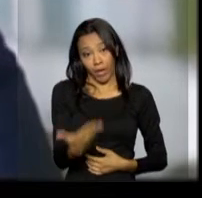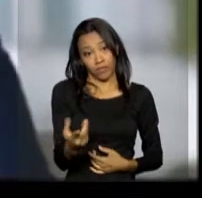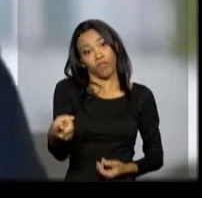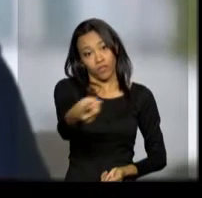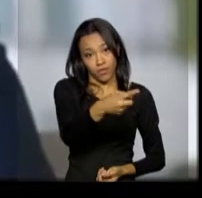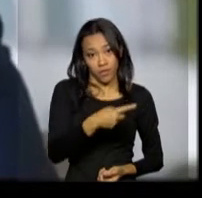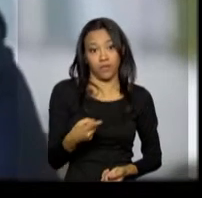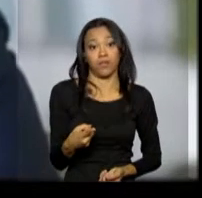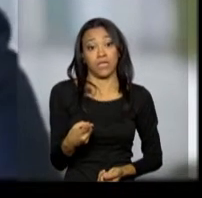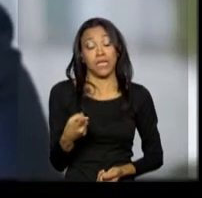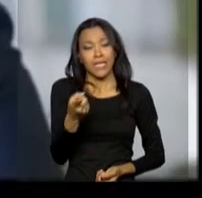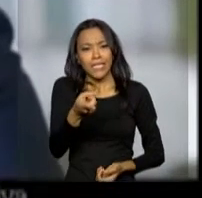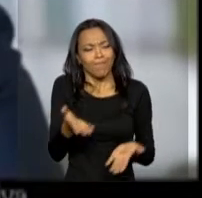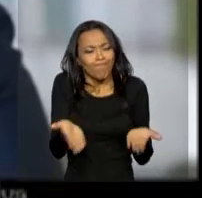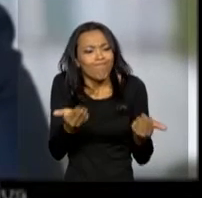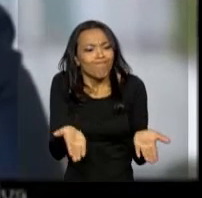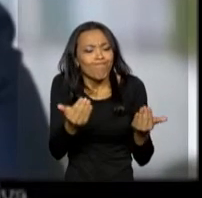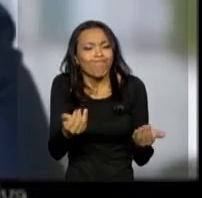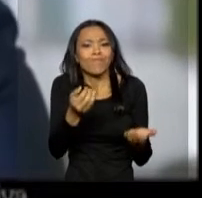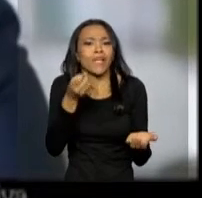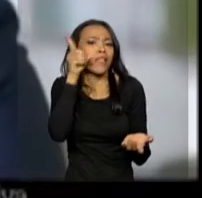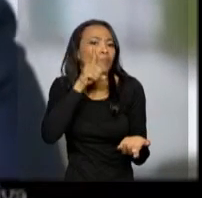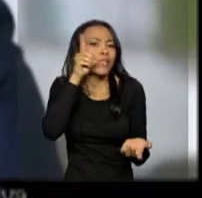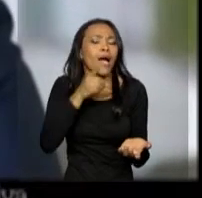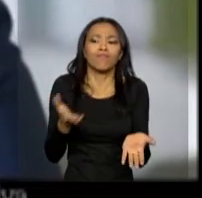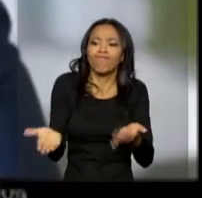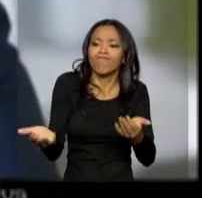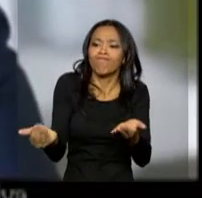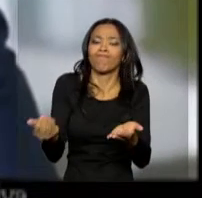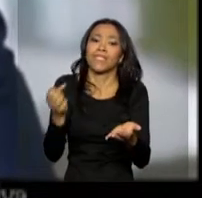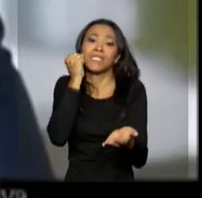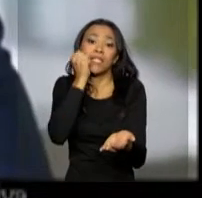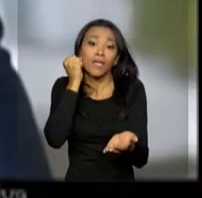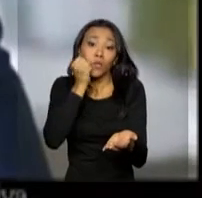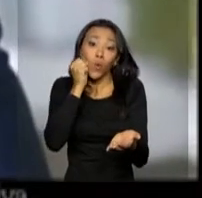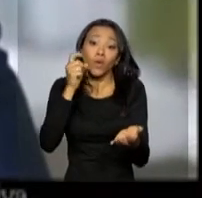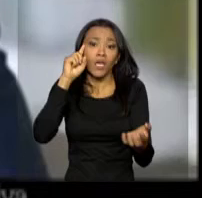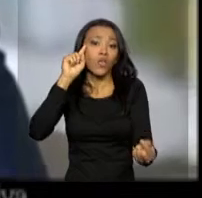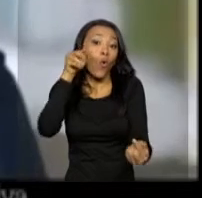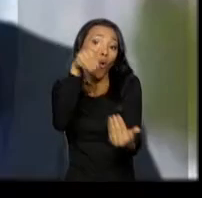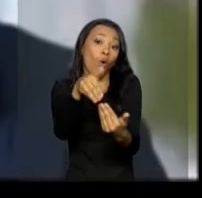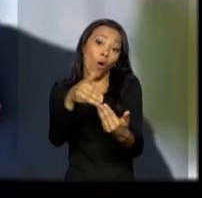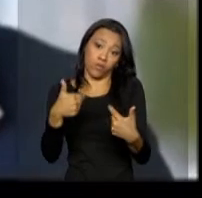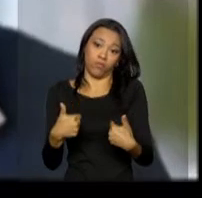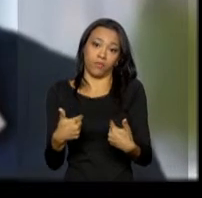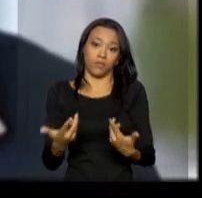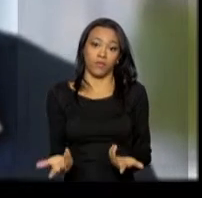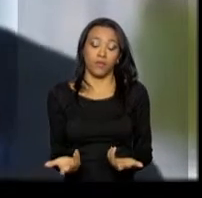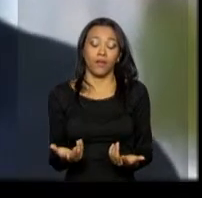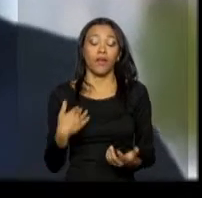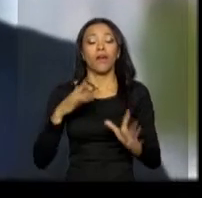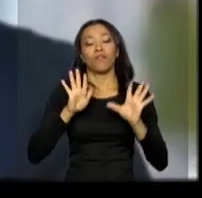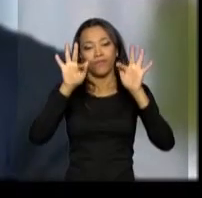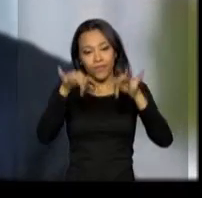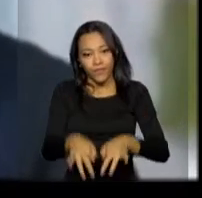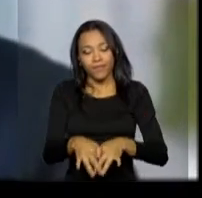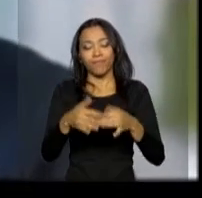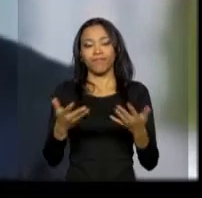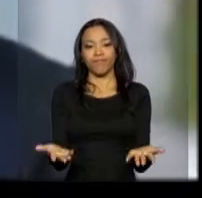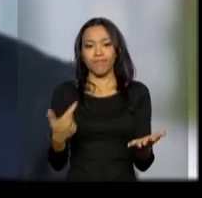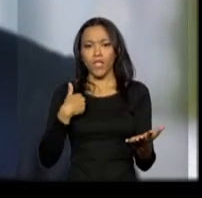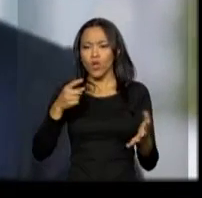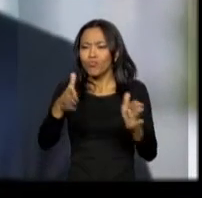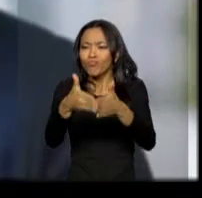que incentivem o seu deputado e o seu senador para que eles apoiem esta iniciativa. Para encerrar, faço